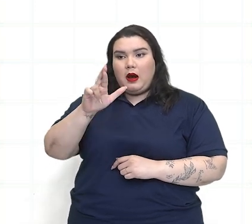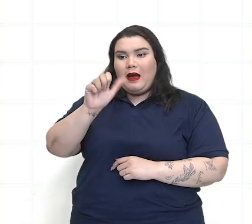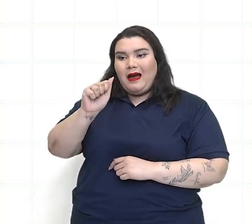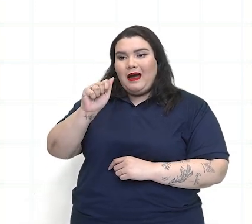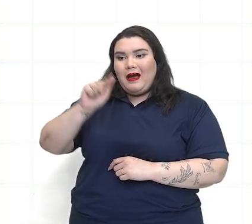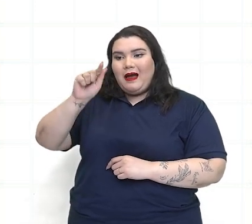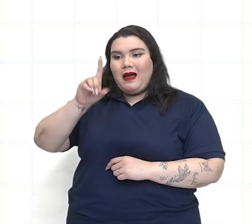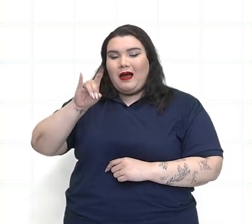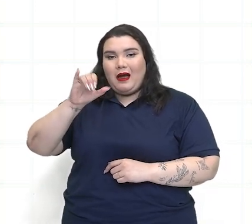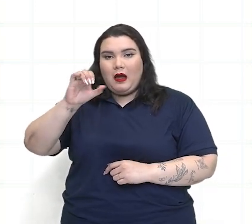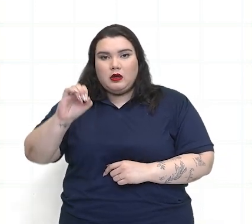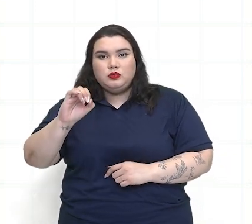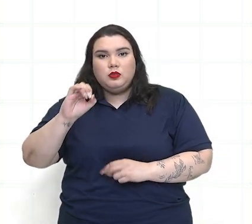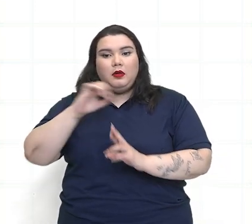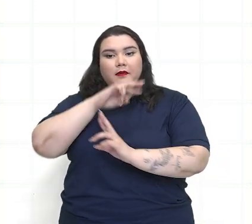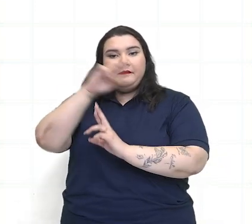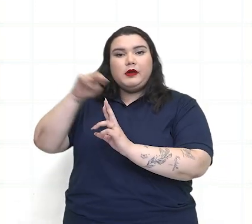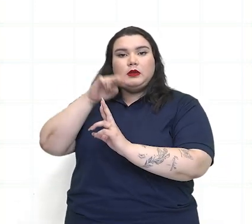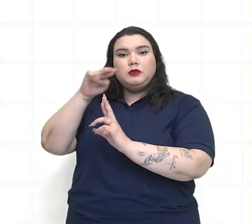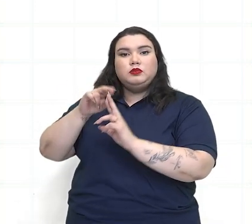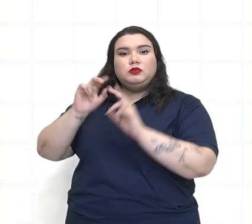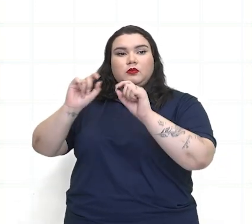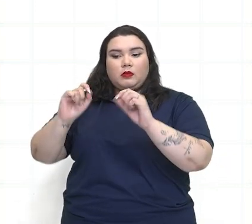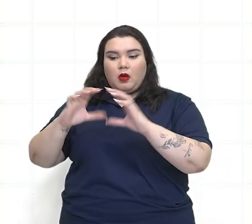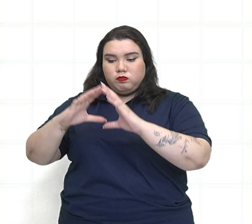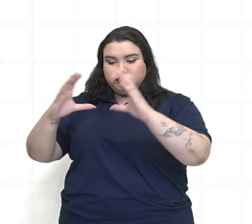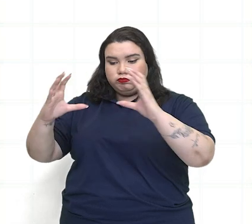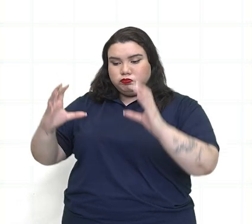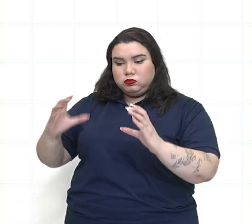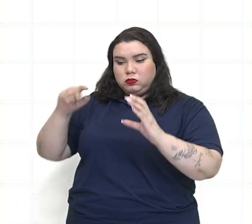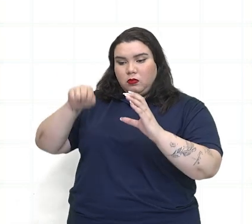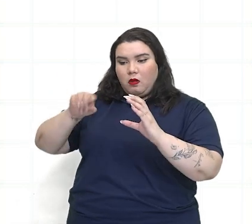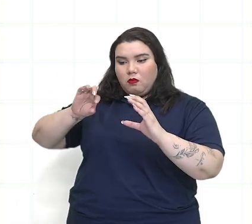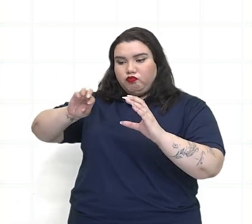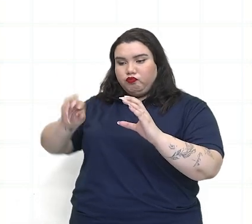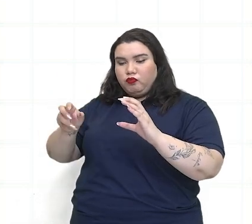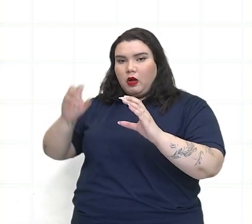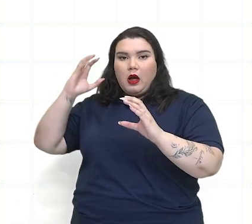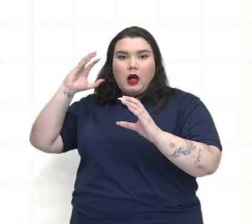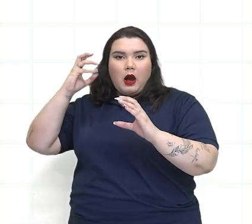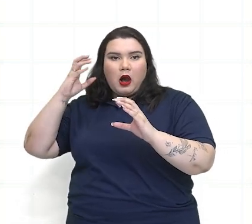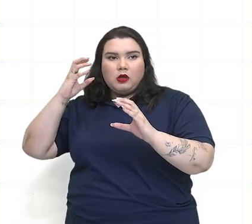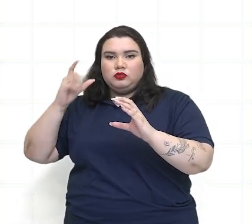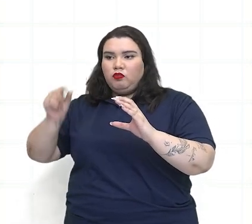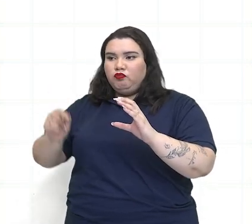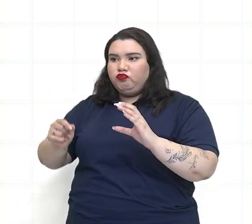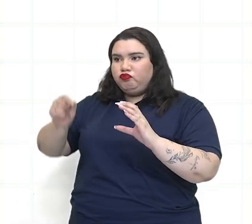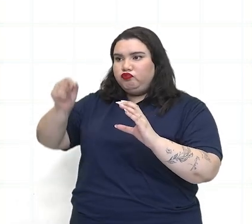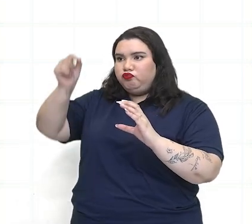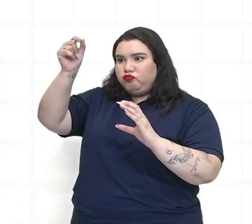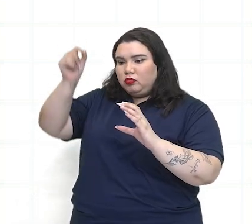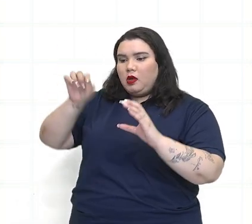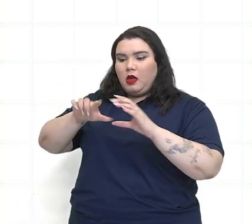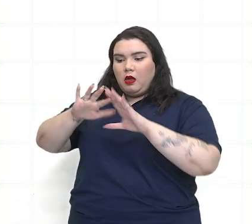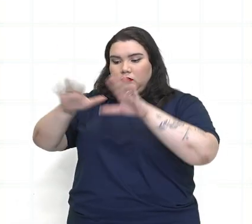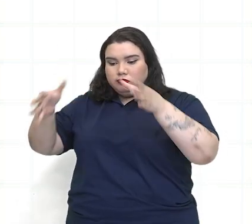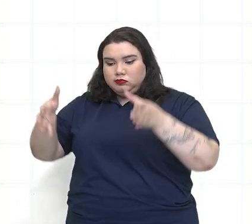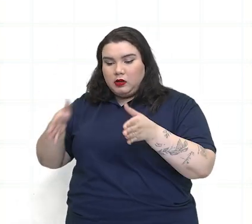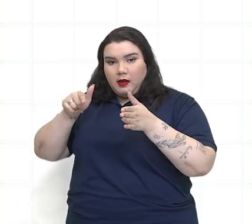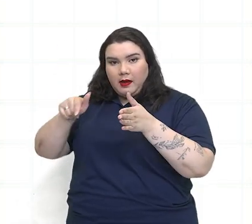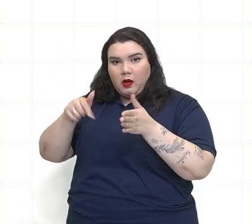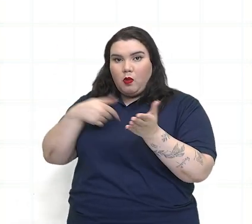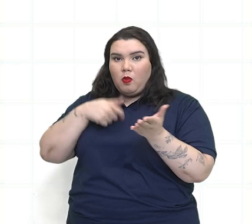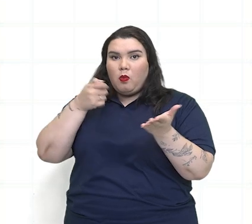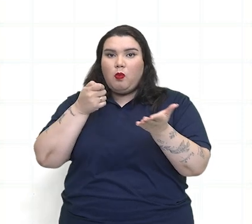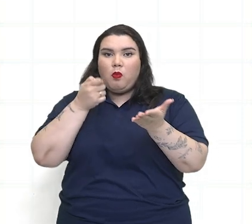me referindo. Eu estou me referindo ao aparelho, certo? O aparelho, o equipamento, aquele que